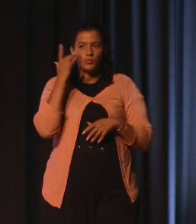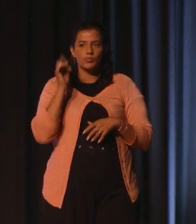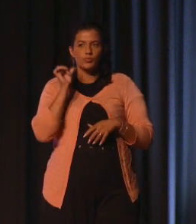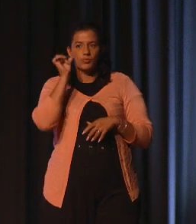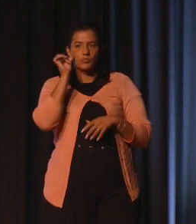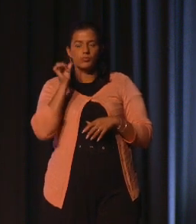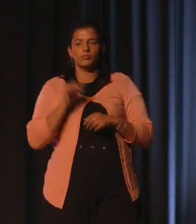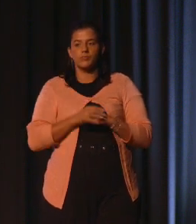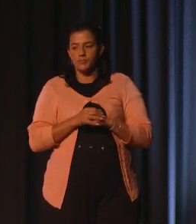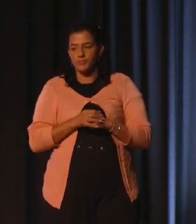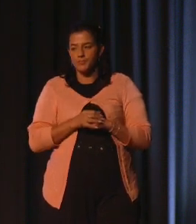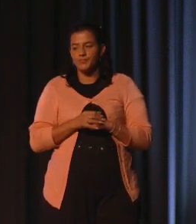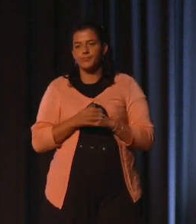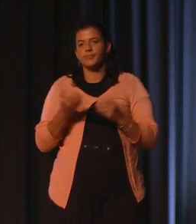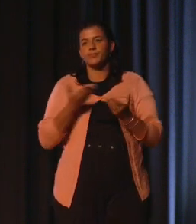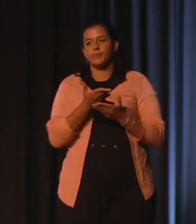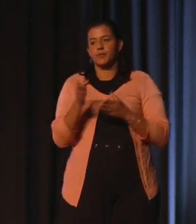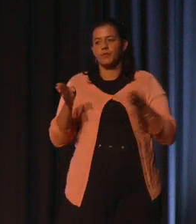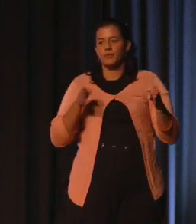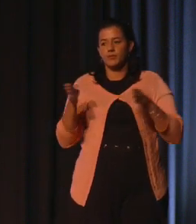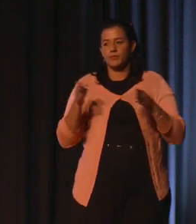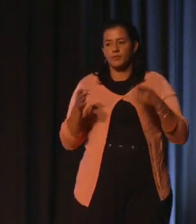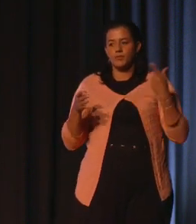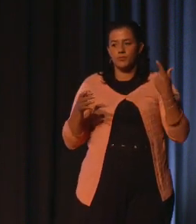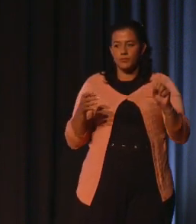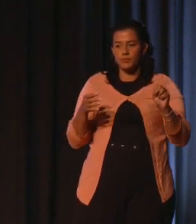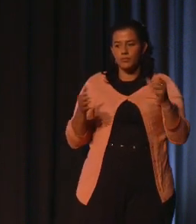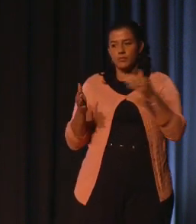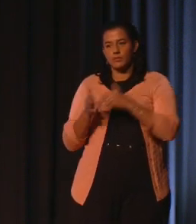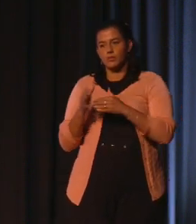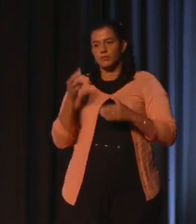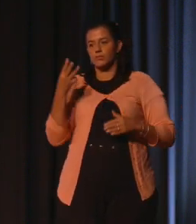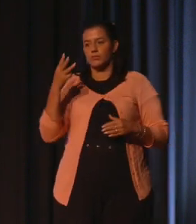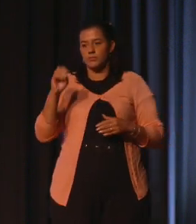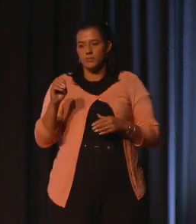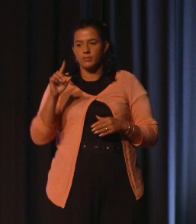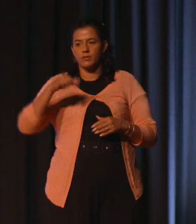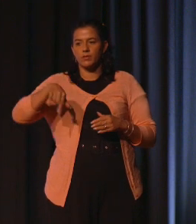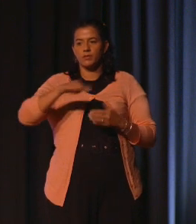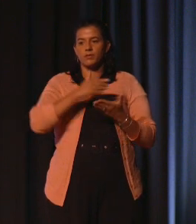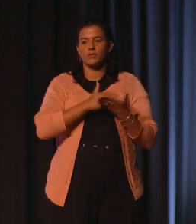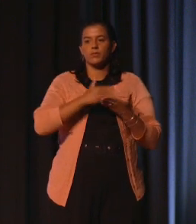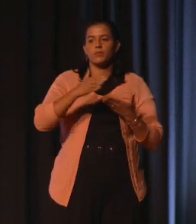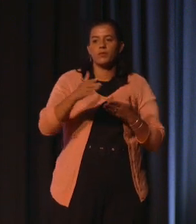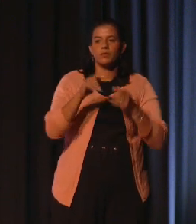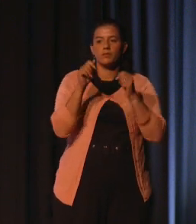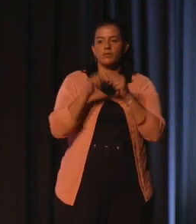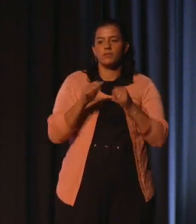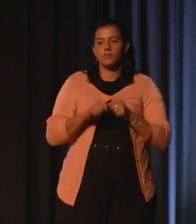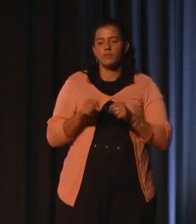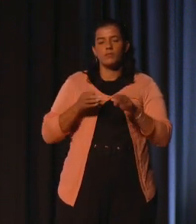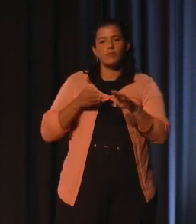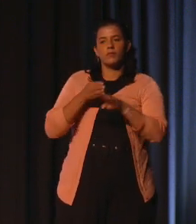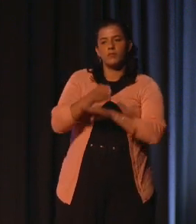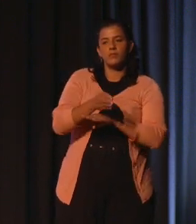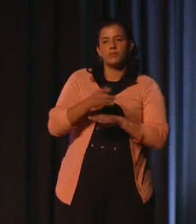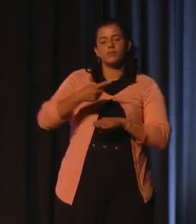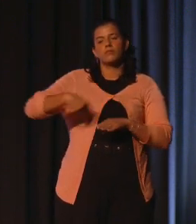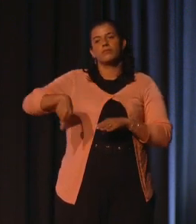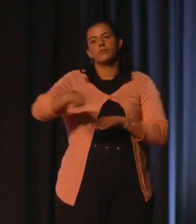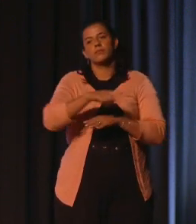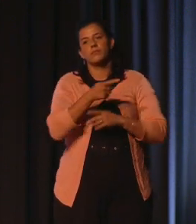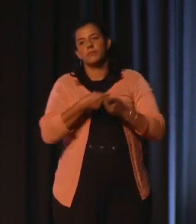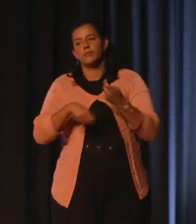siso. E essa fase dos 18 aos 30, onde ele começa a ter a grande inserção dele no